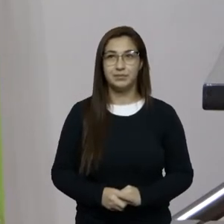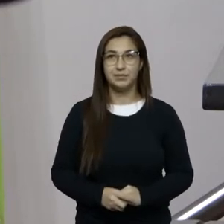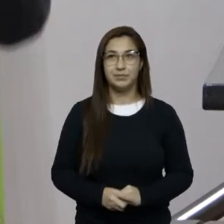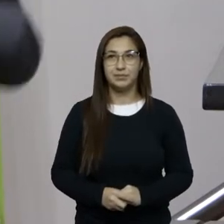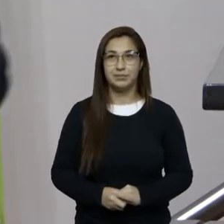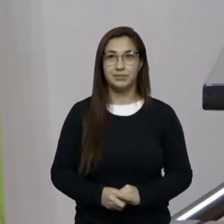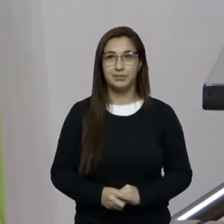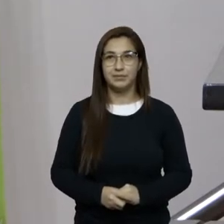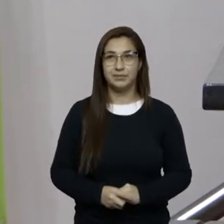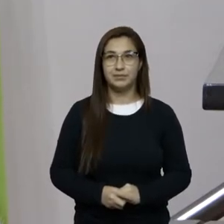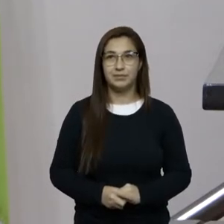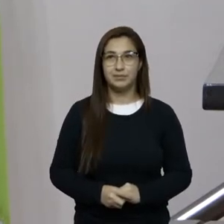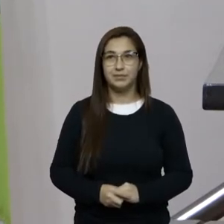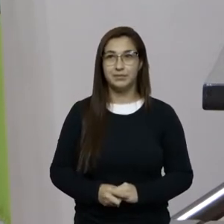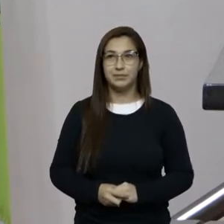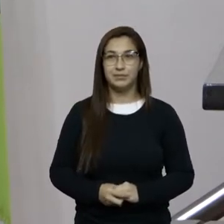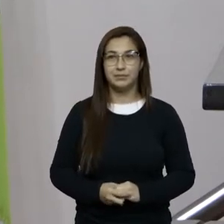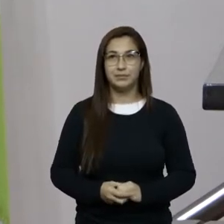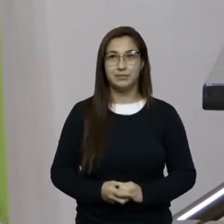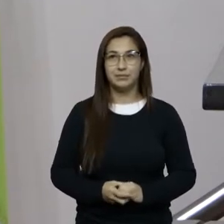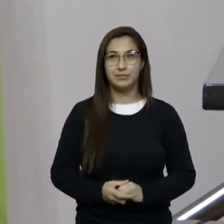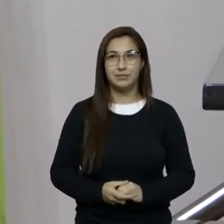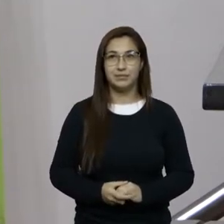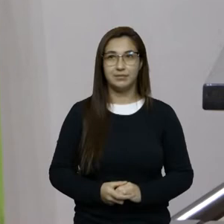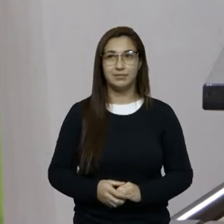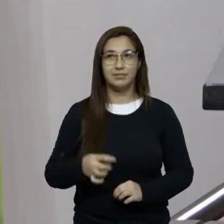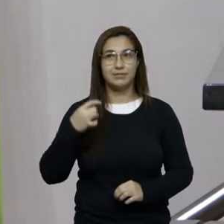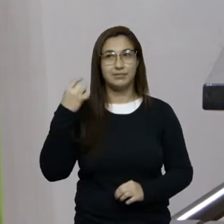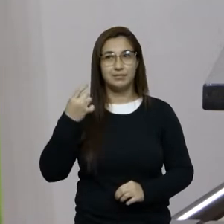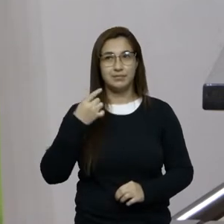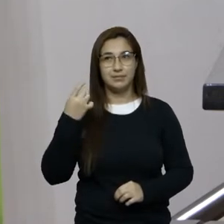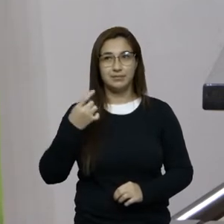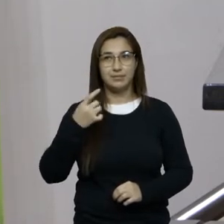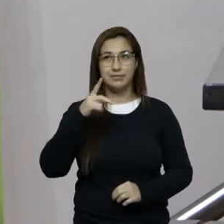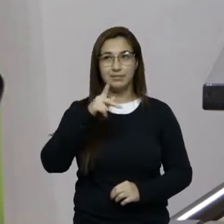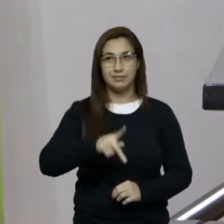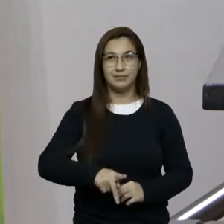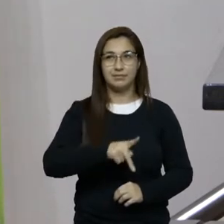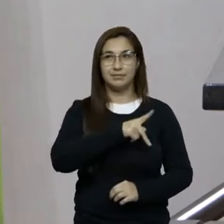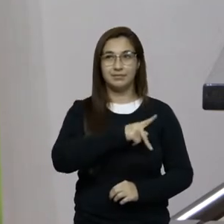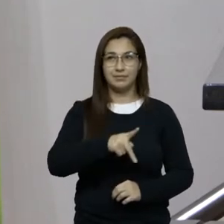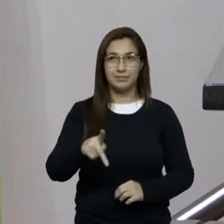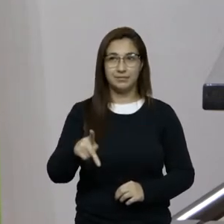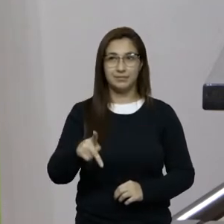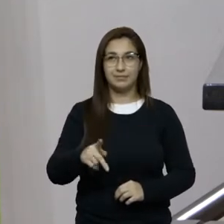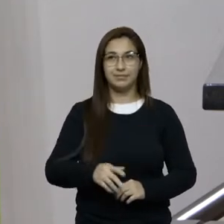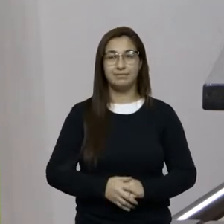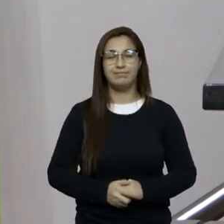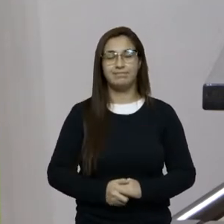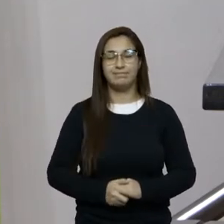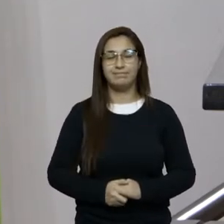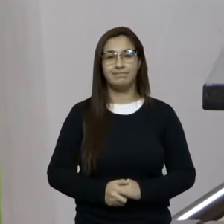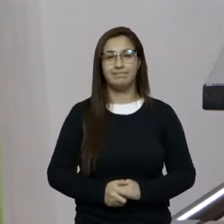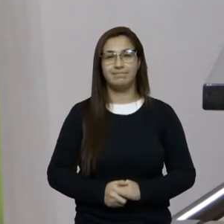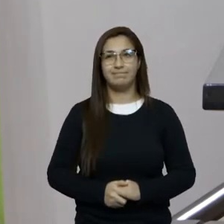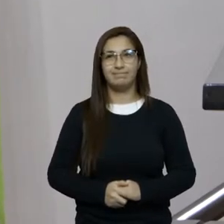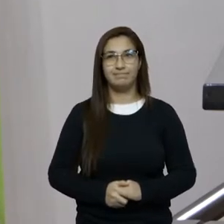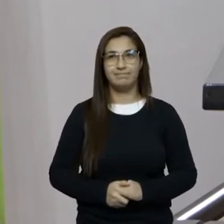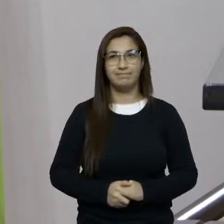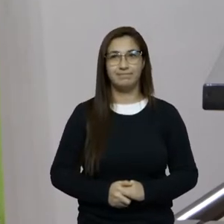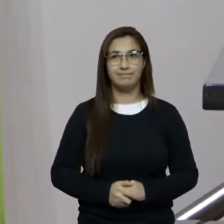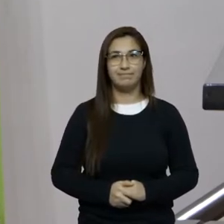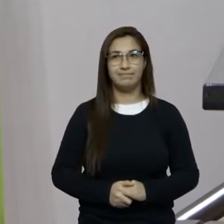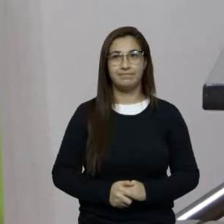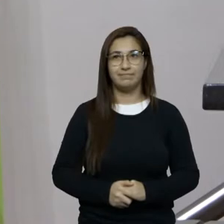a mulher o deputado Padre Pedro e para mim é uma